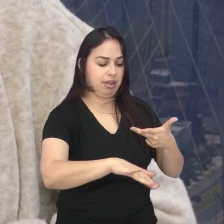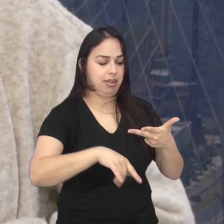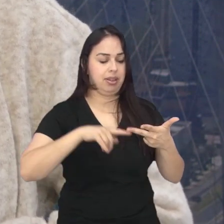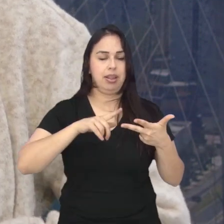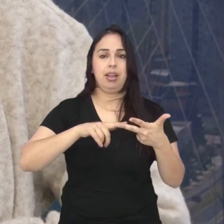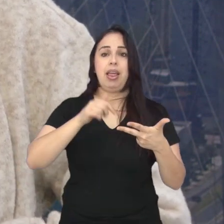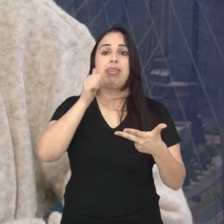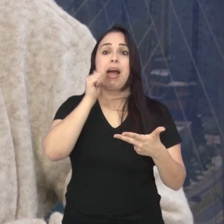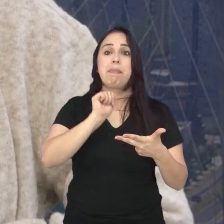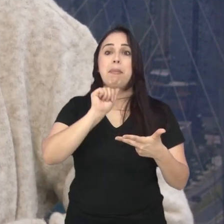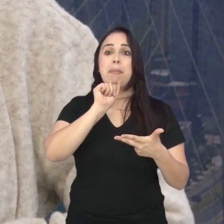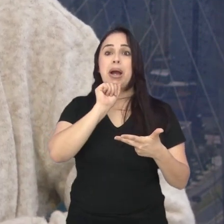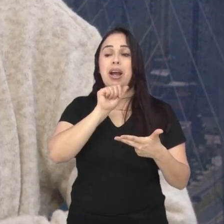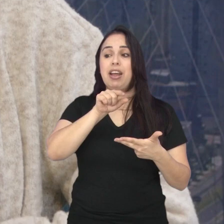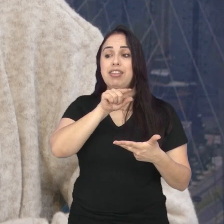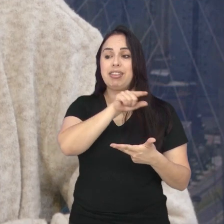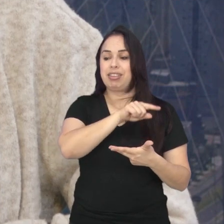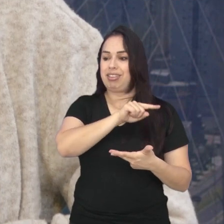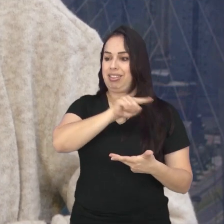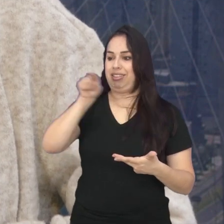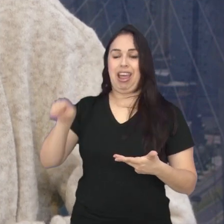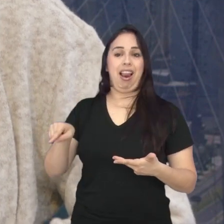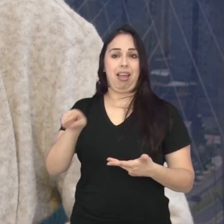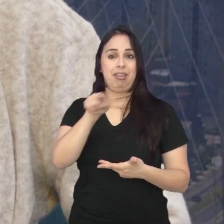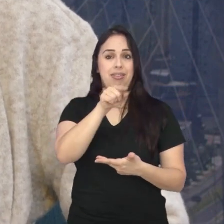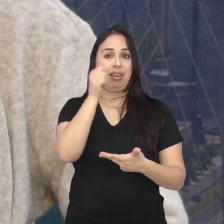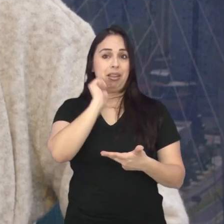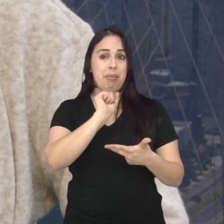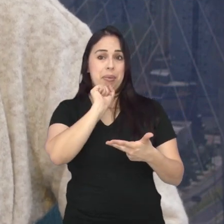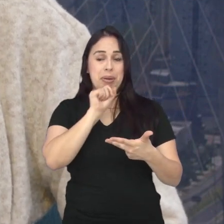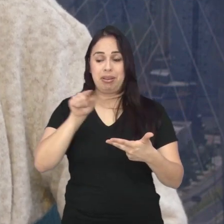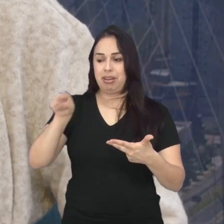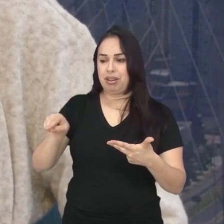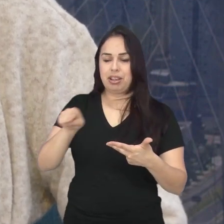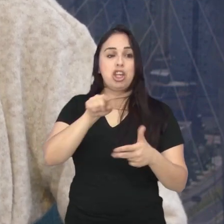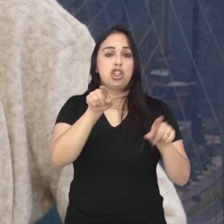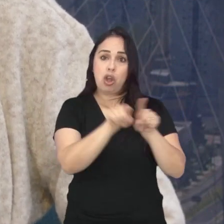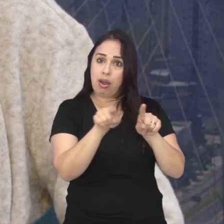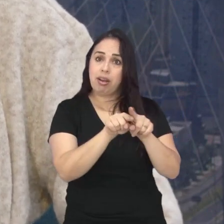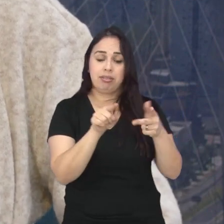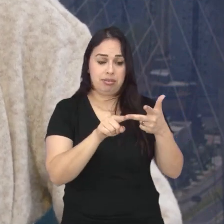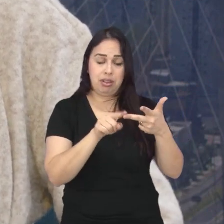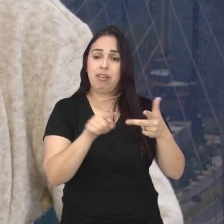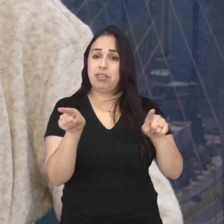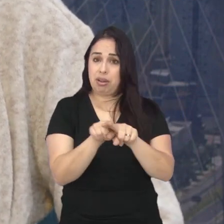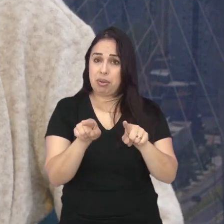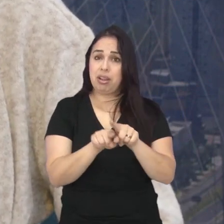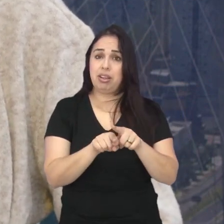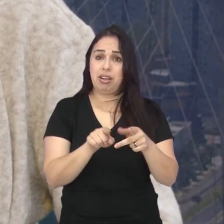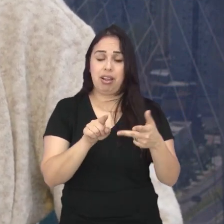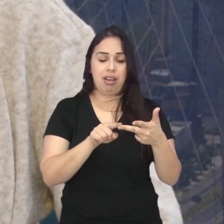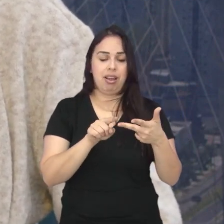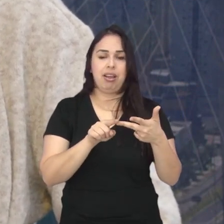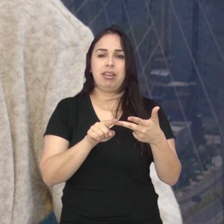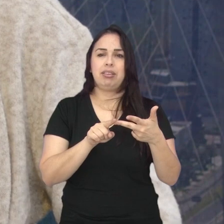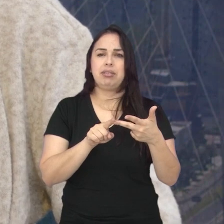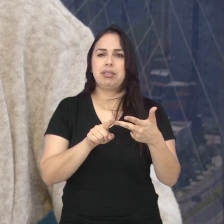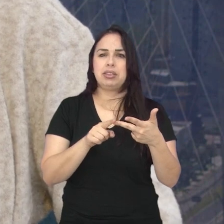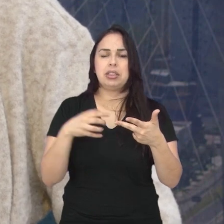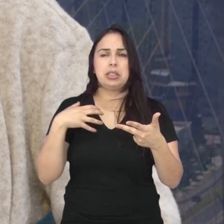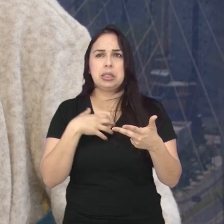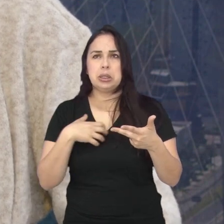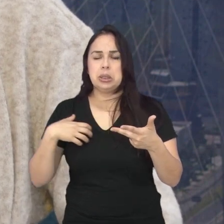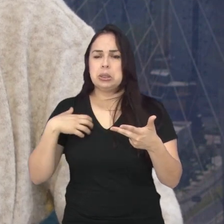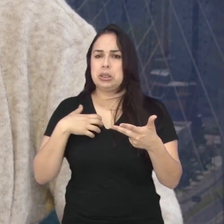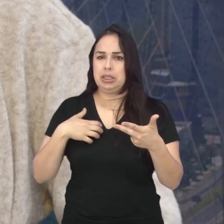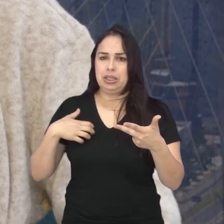criança, na mãe, por exemplo, a mãe daquela mulher que está em situação de violência doméstica também sofre